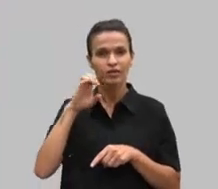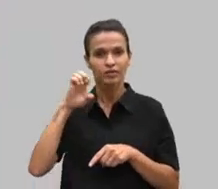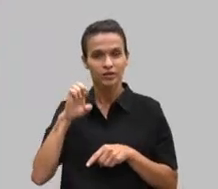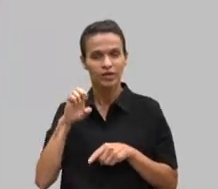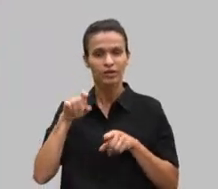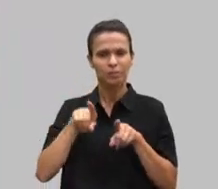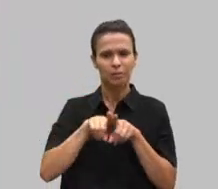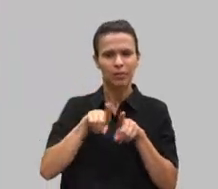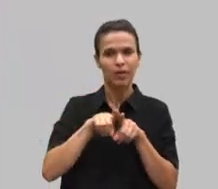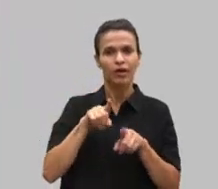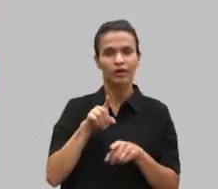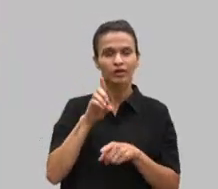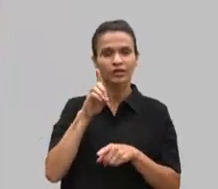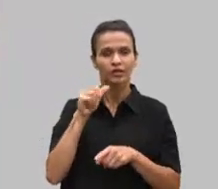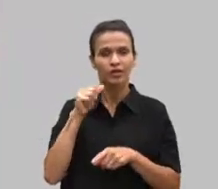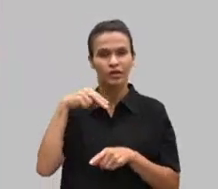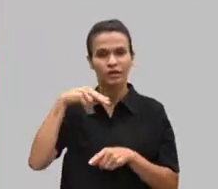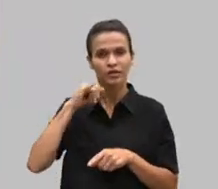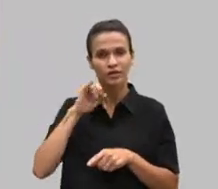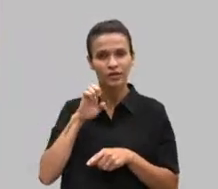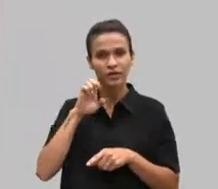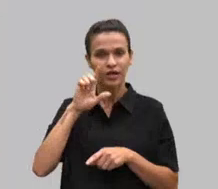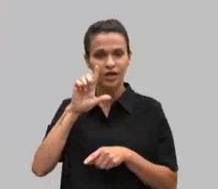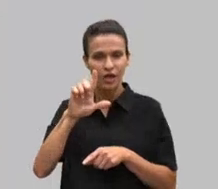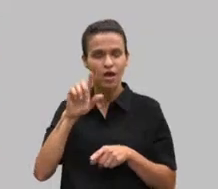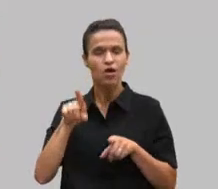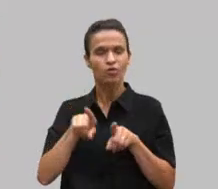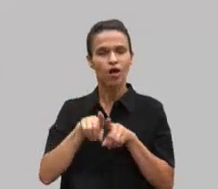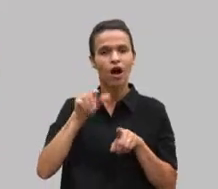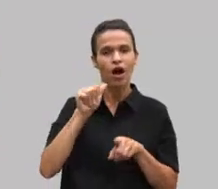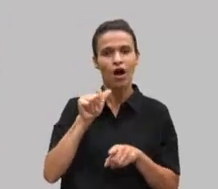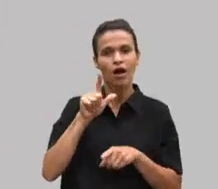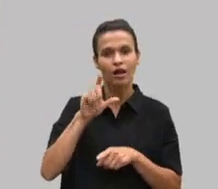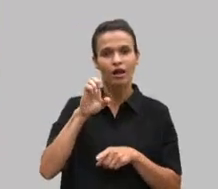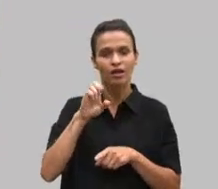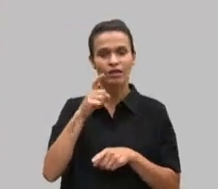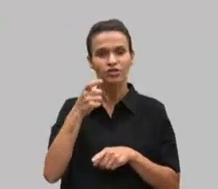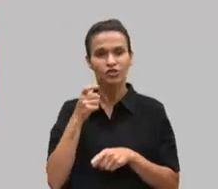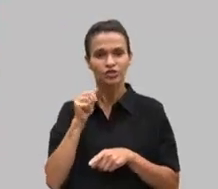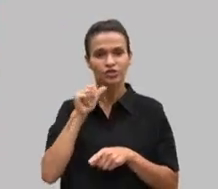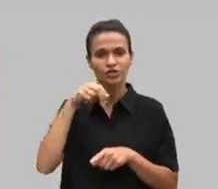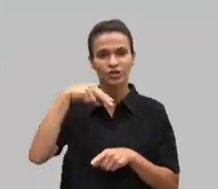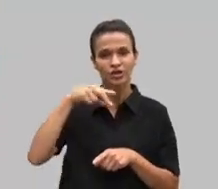presidente da Câmara de Curvelo Alexandre Coutinho de Santana do Paraíso